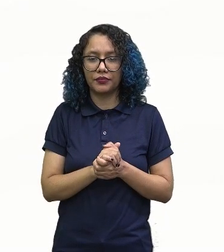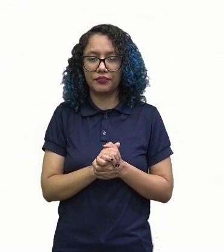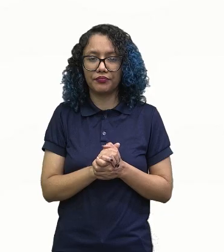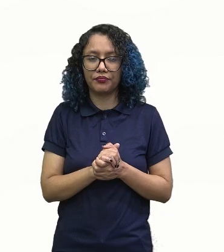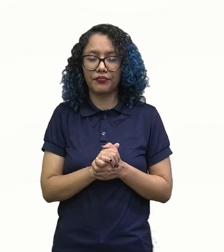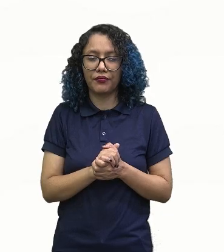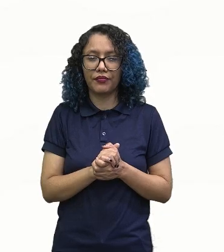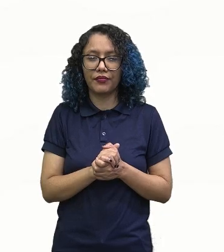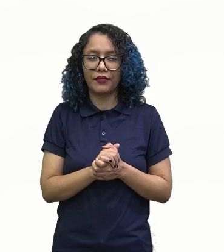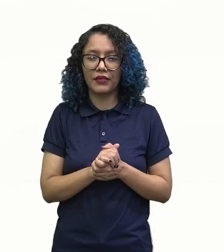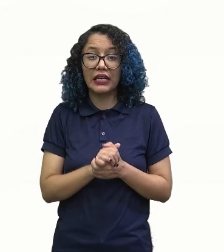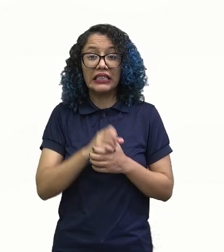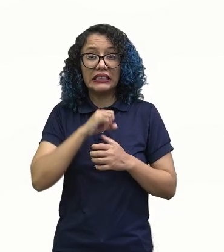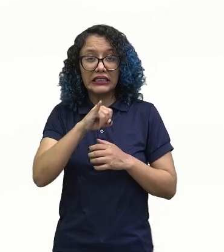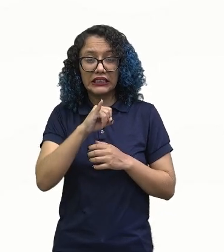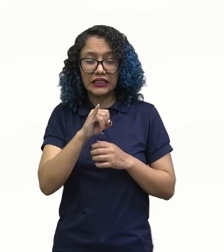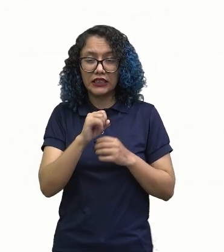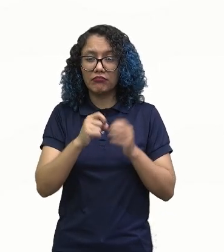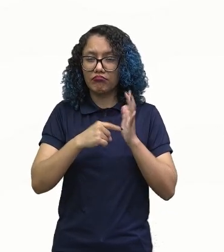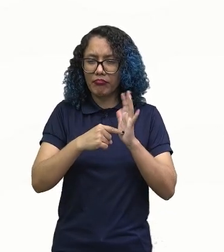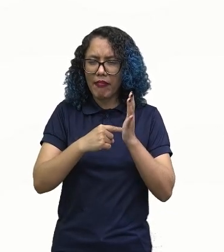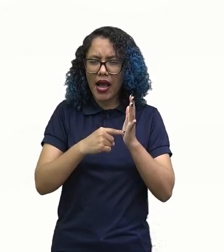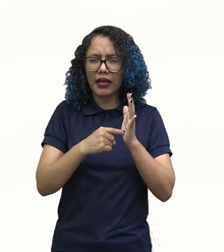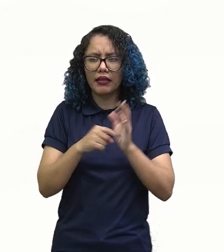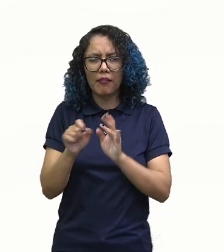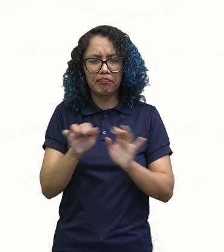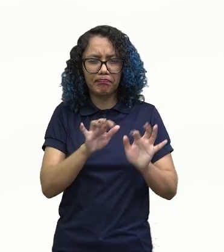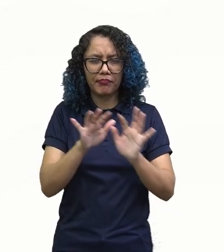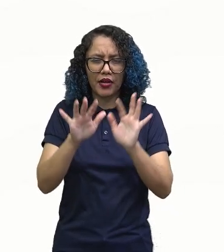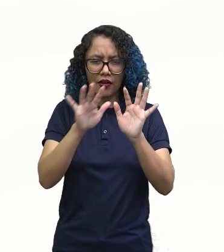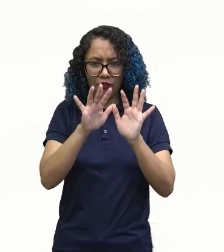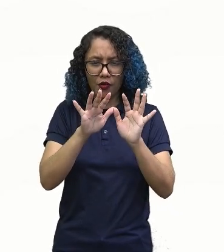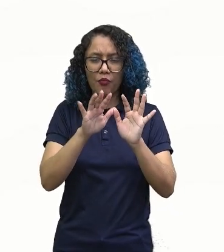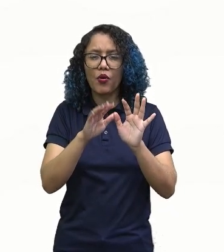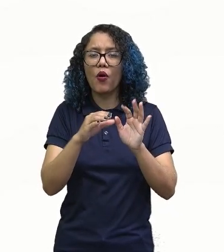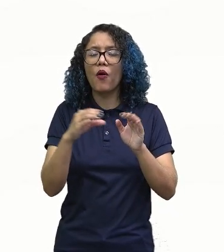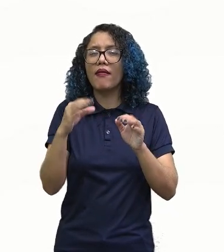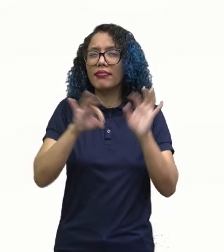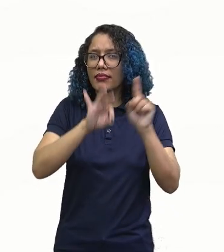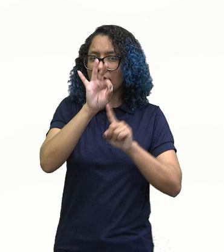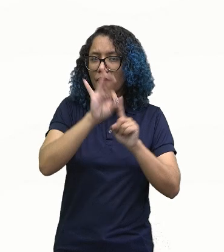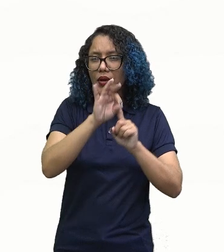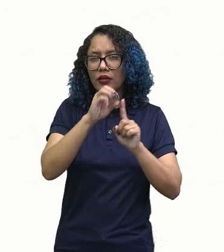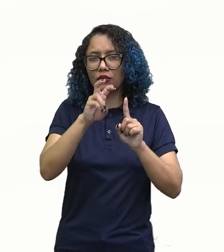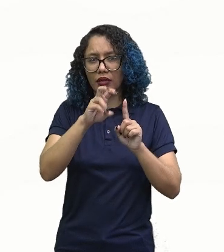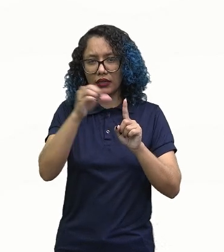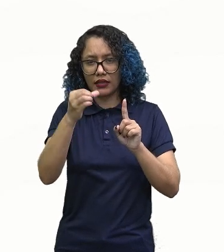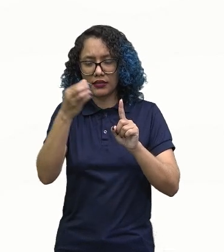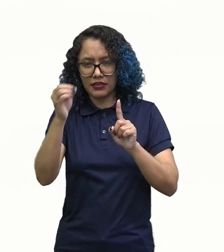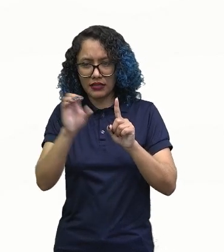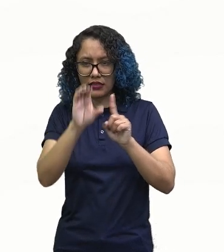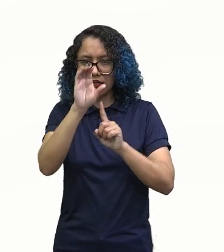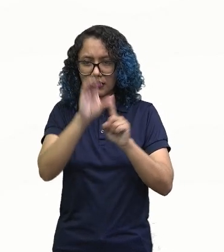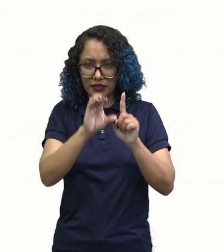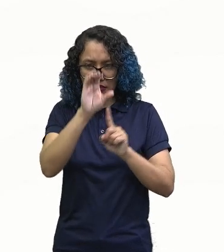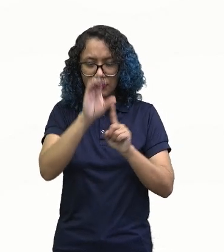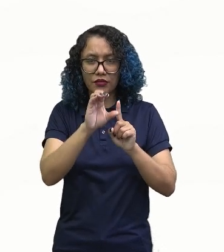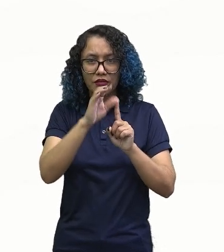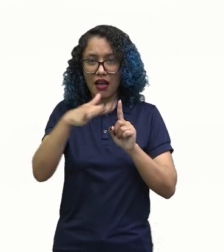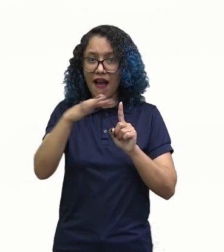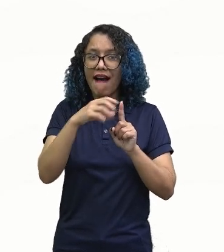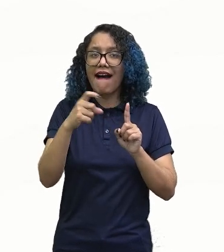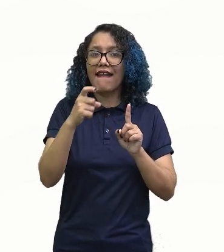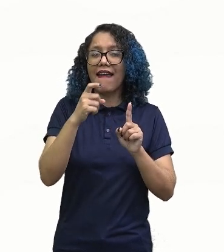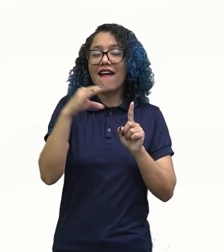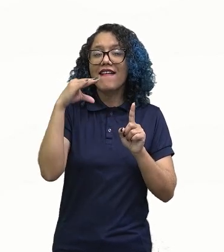Carnot a vapor, cujo fluido entra a uma temperatura de 560 graus Celsius, temperatura da fonte quente, aqui é